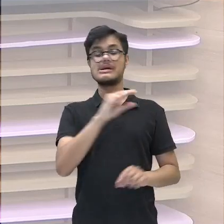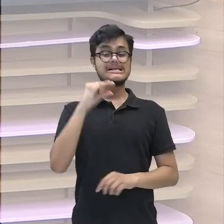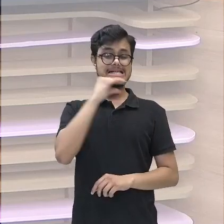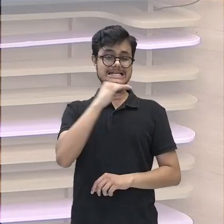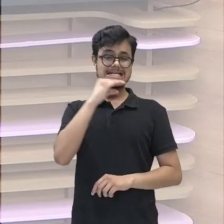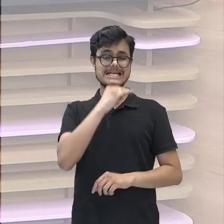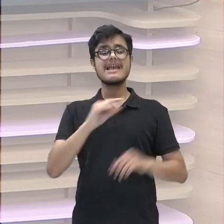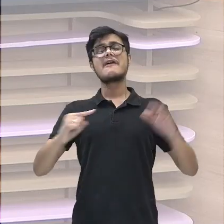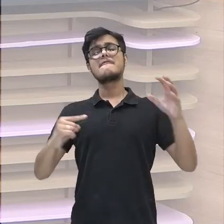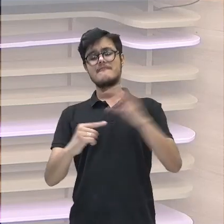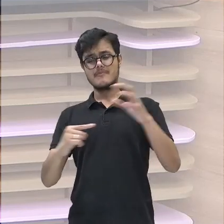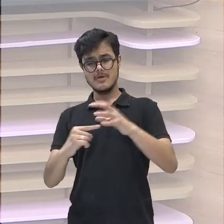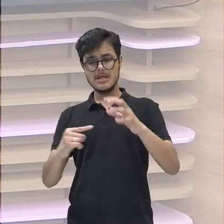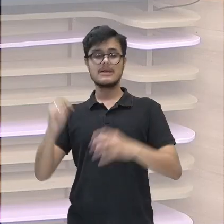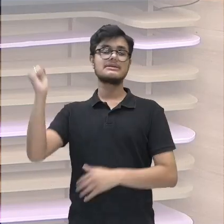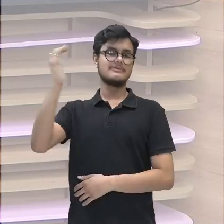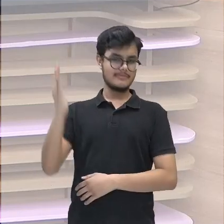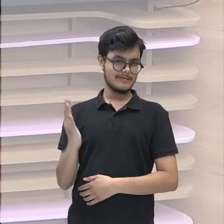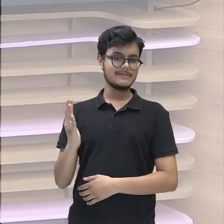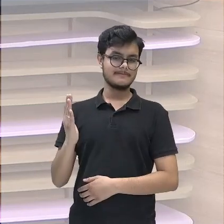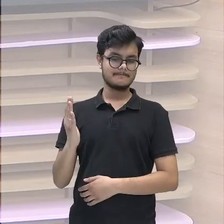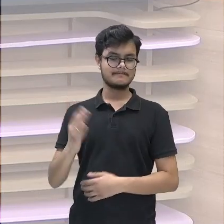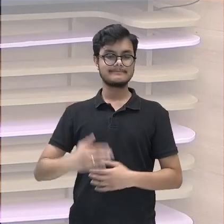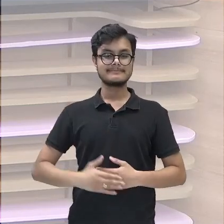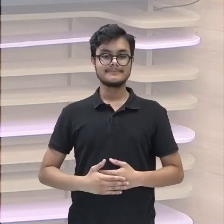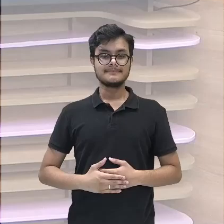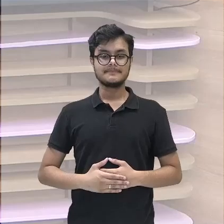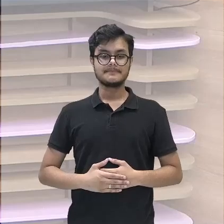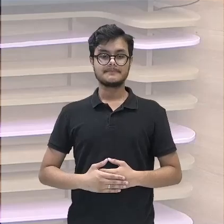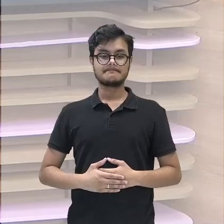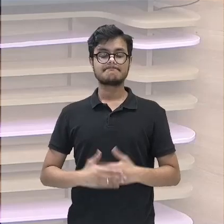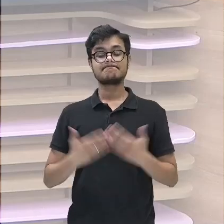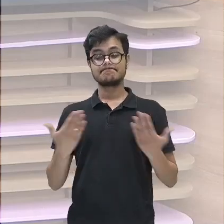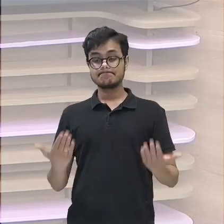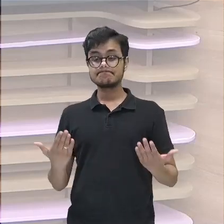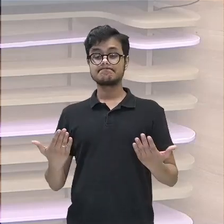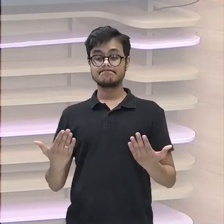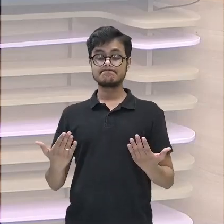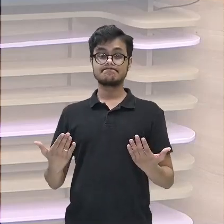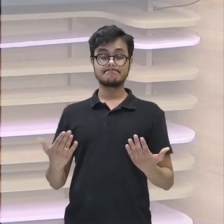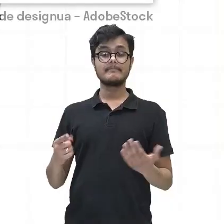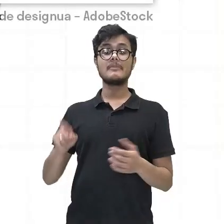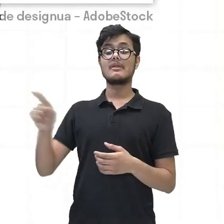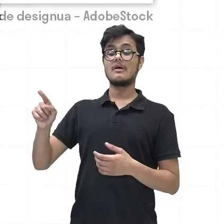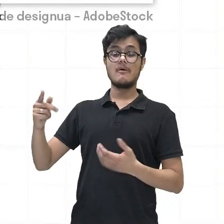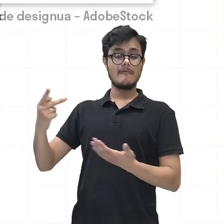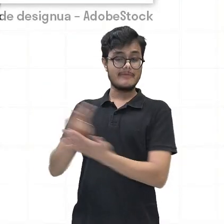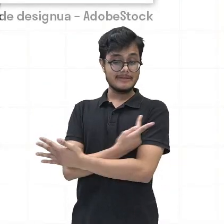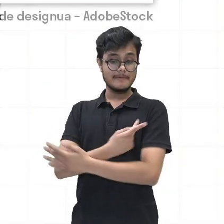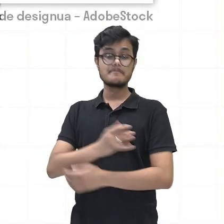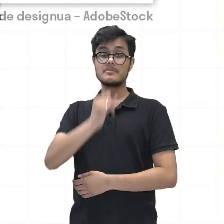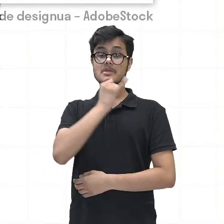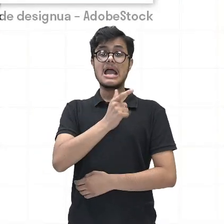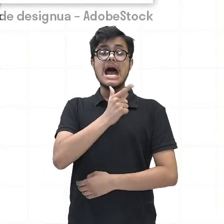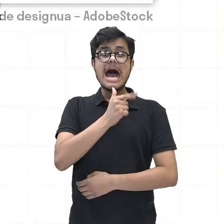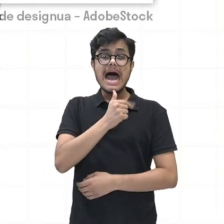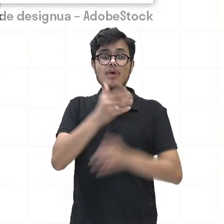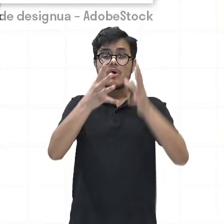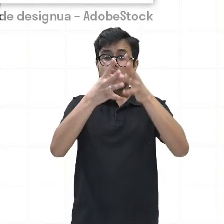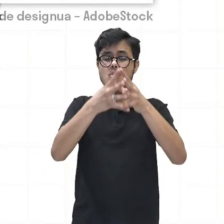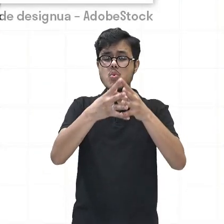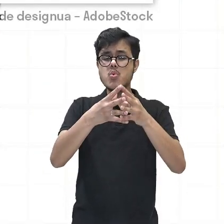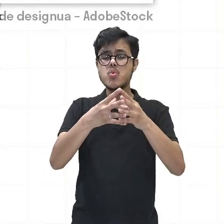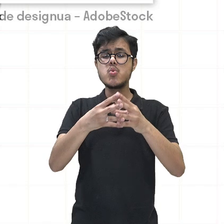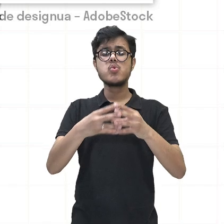meteorológicas no território brasileiro. Então, o El Niño, ele provoca seca em algumas áreas